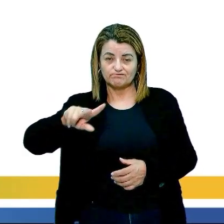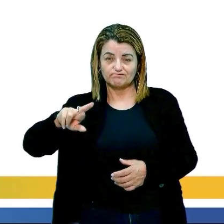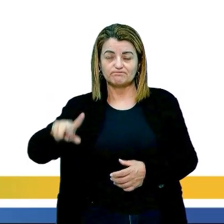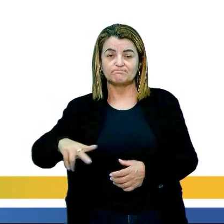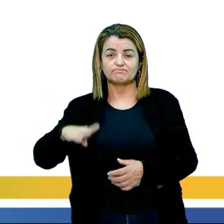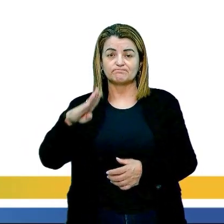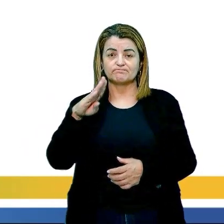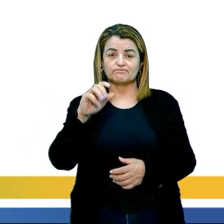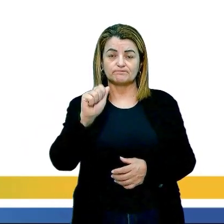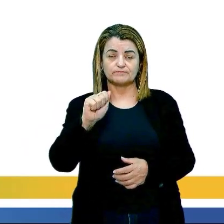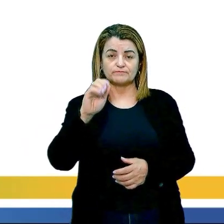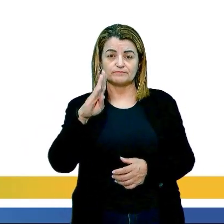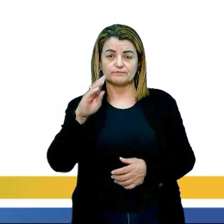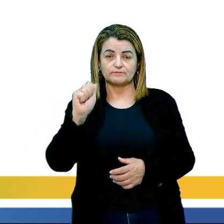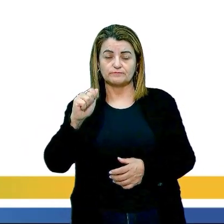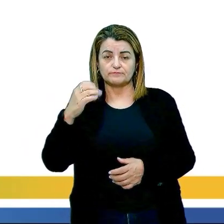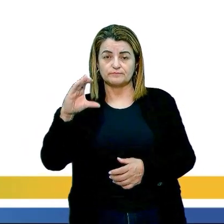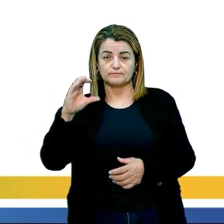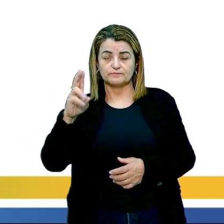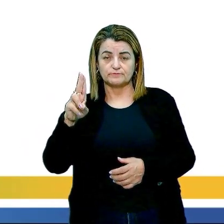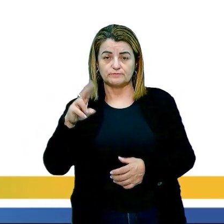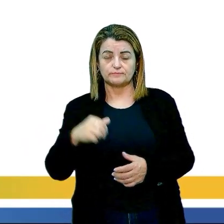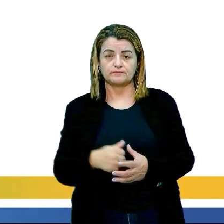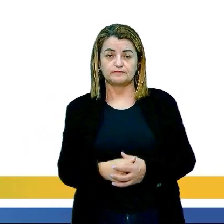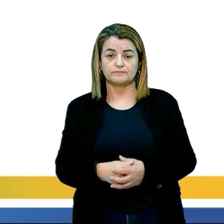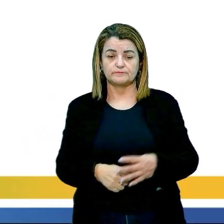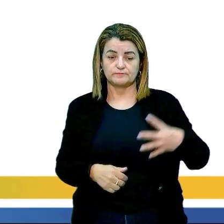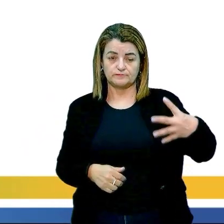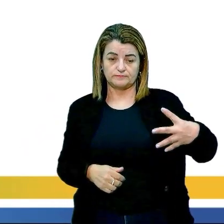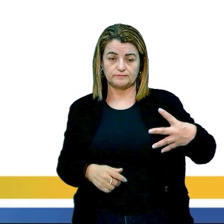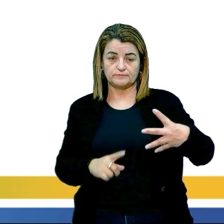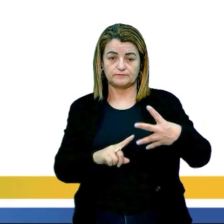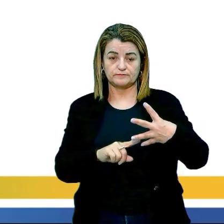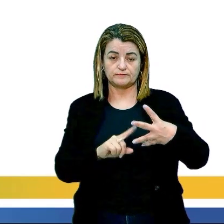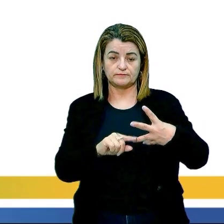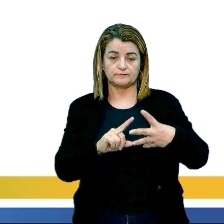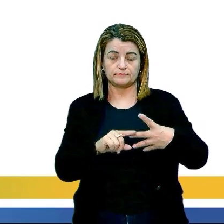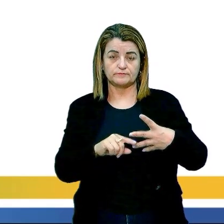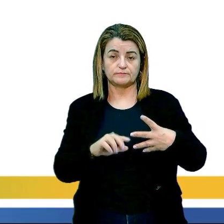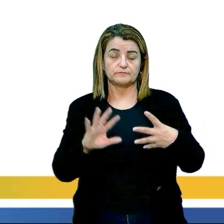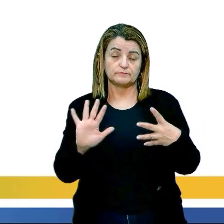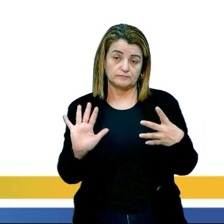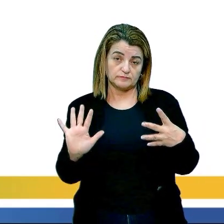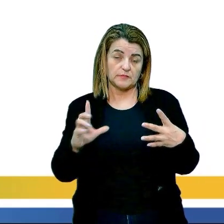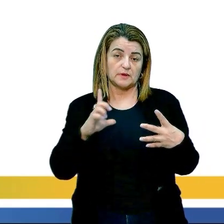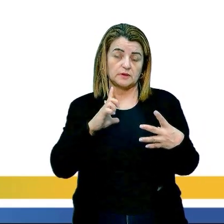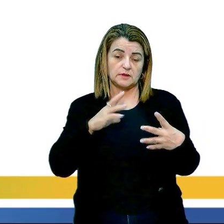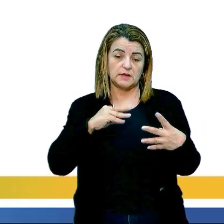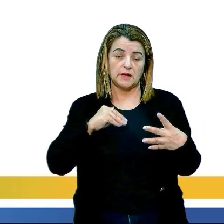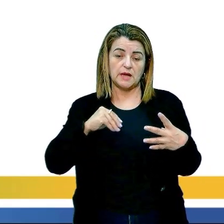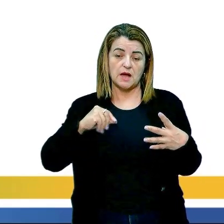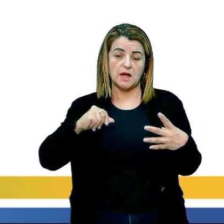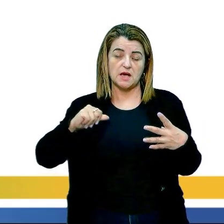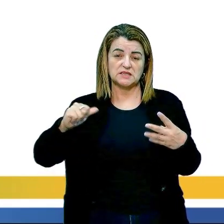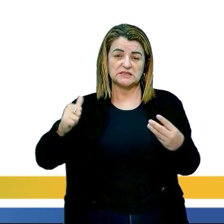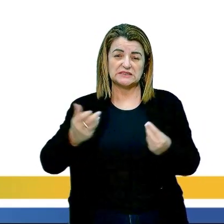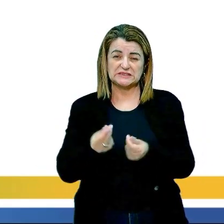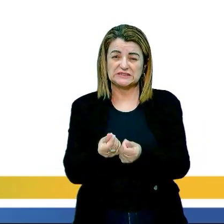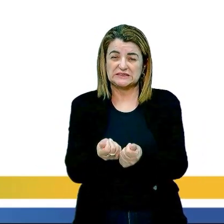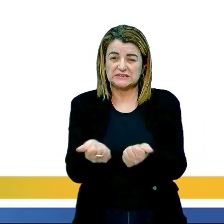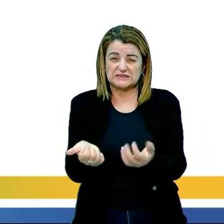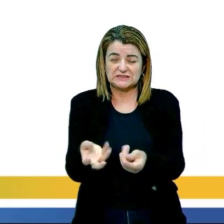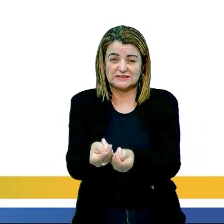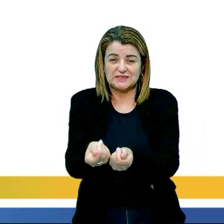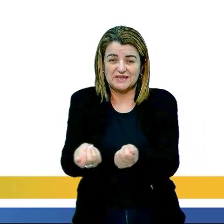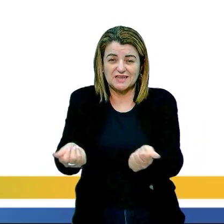babaçu. E a quarta fala que, apesar da aridez desta região em que encontramos muitas plantas